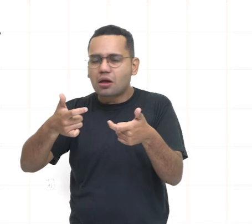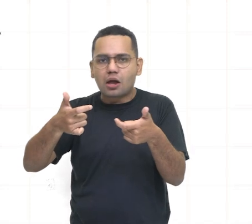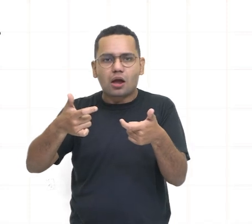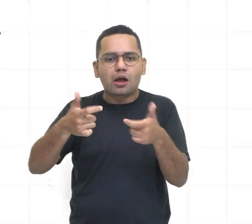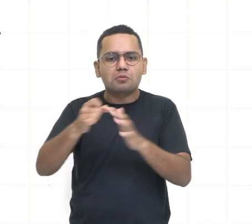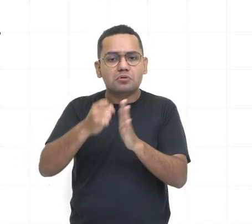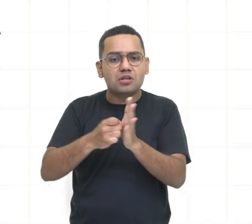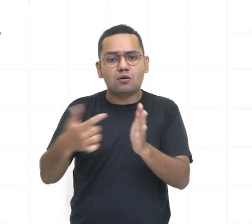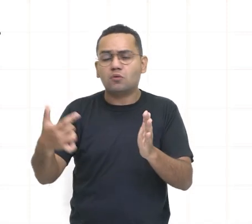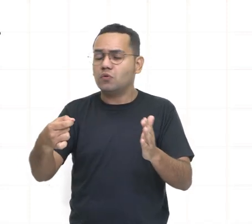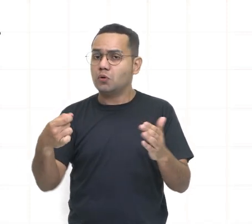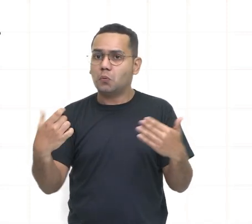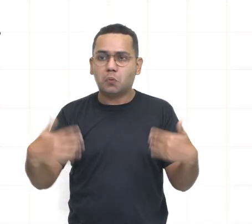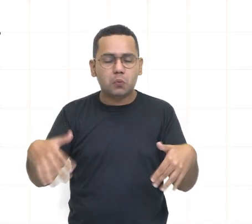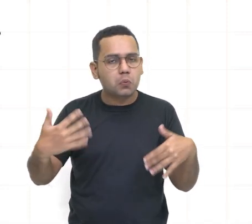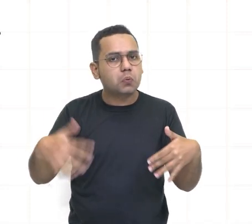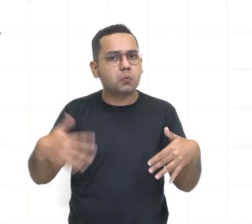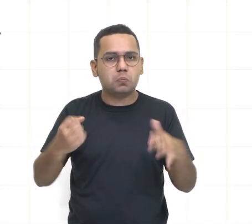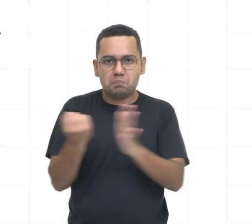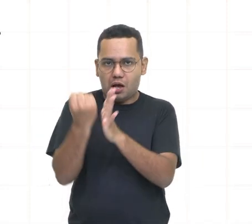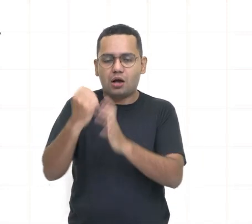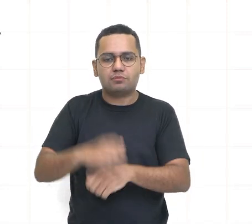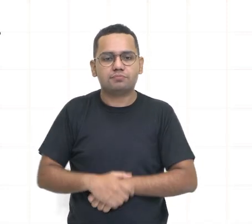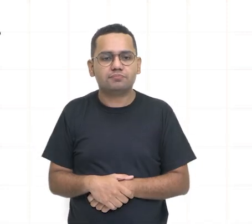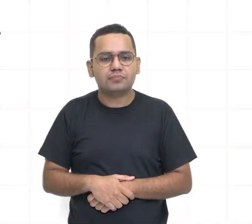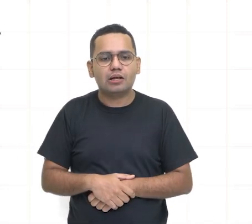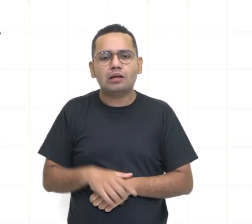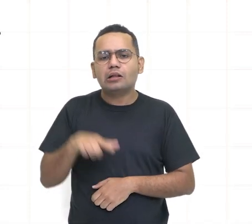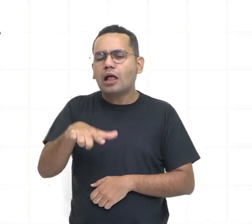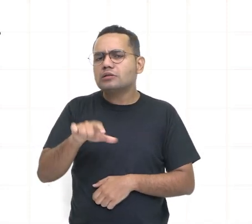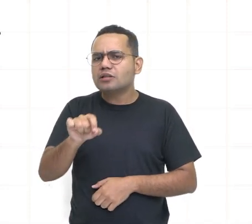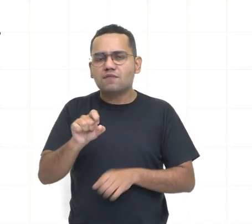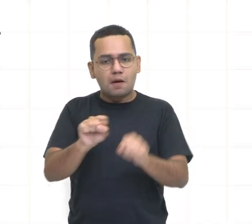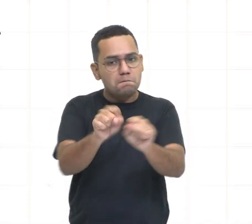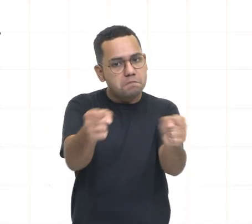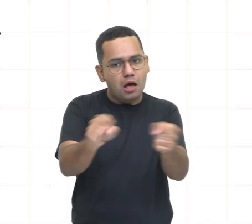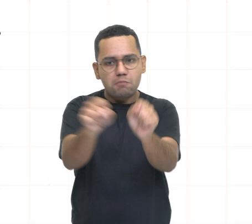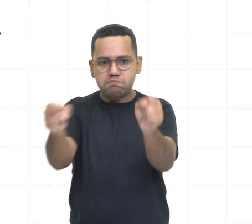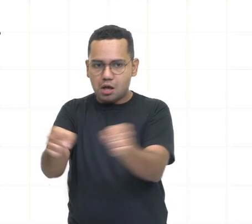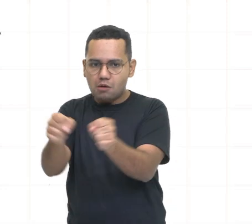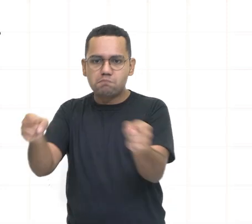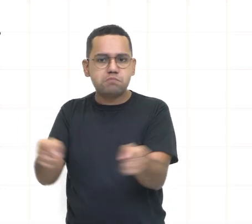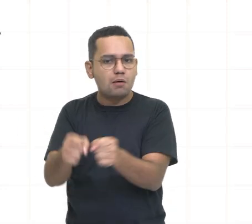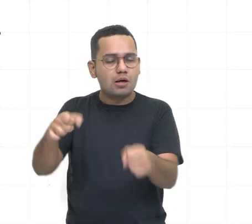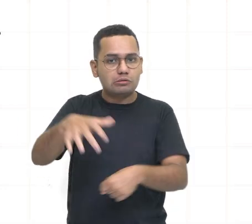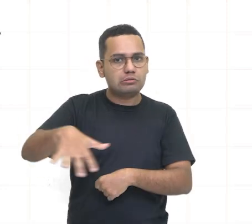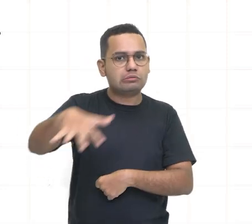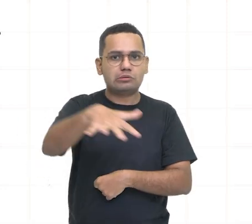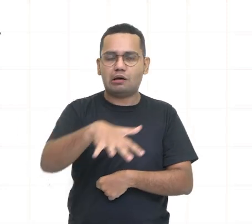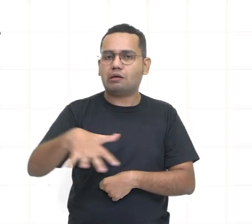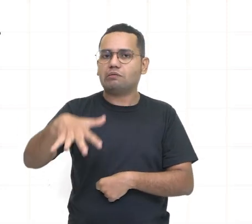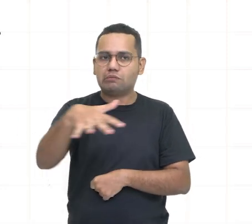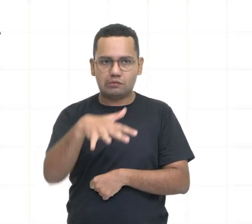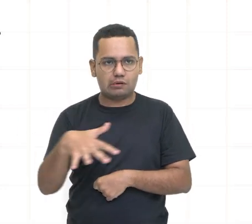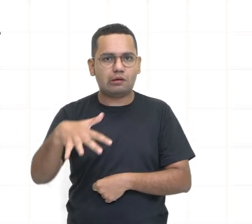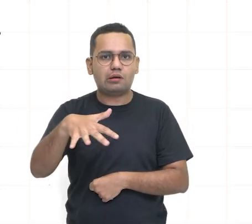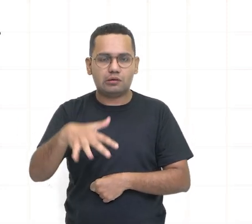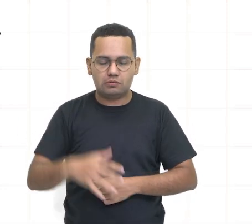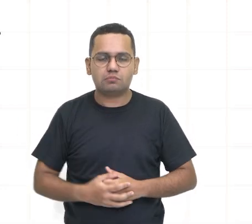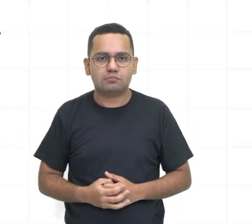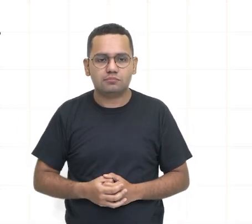da história, se não o maior, né, gente? Marcada pela destruição sem precedentes na história da